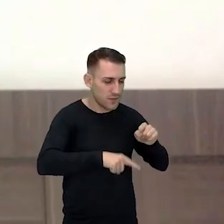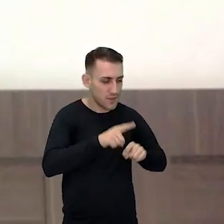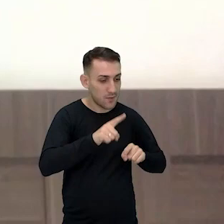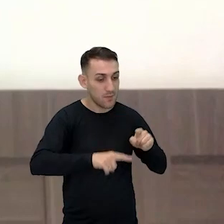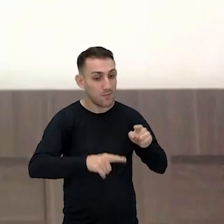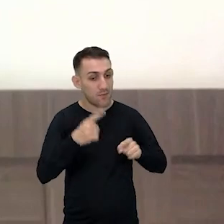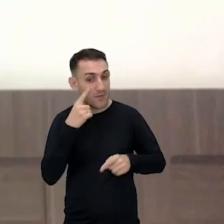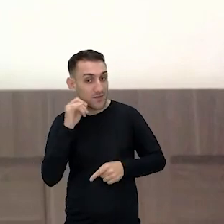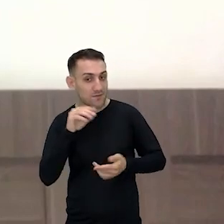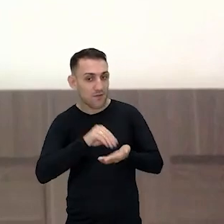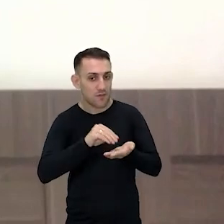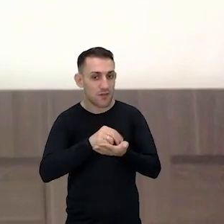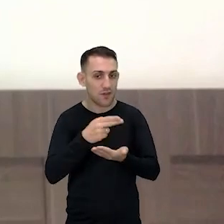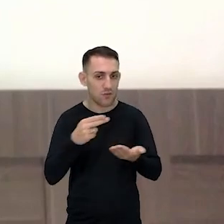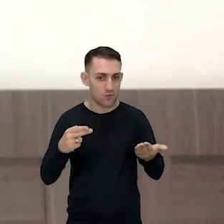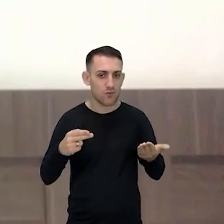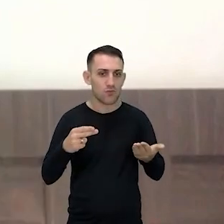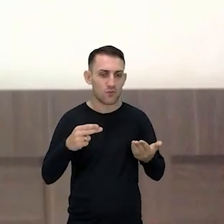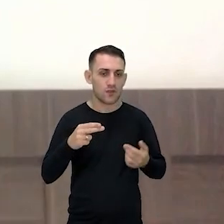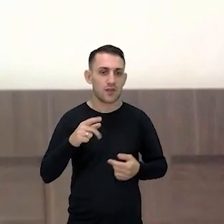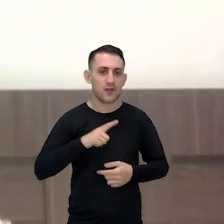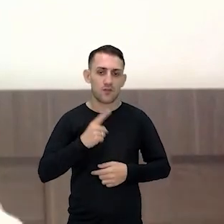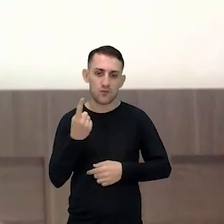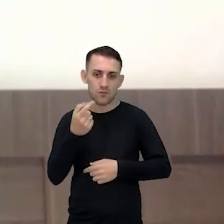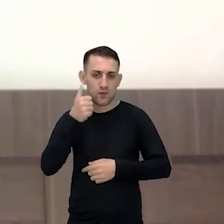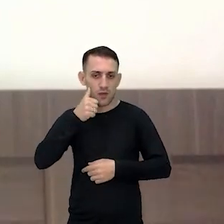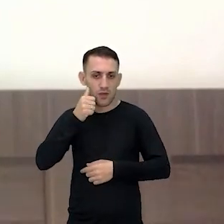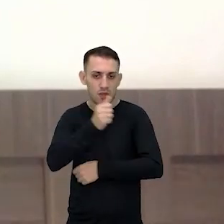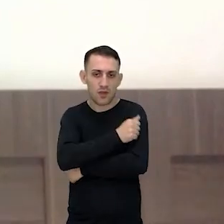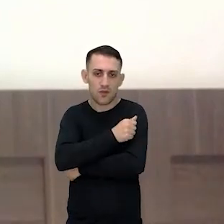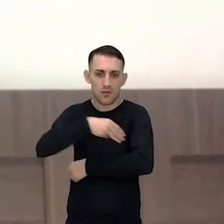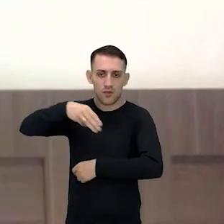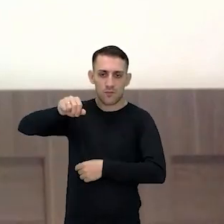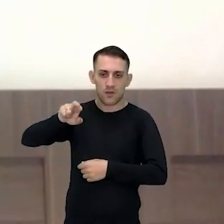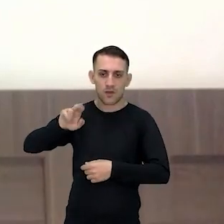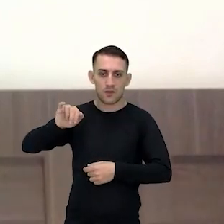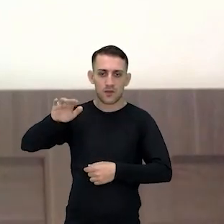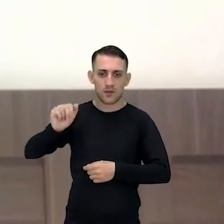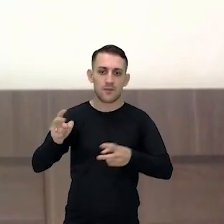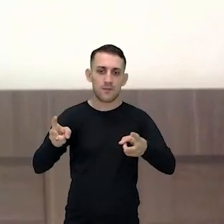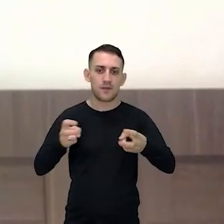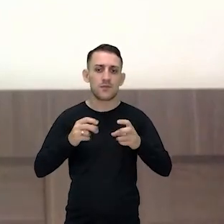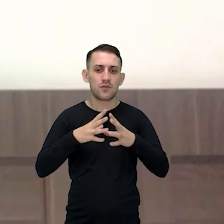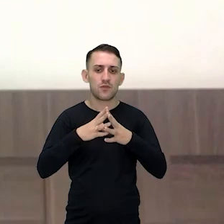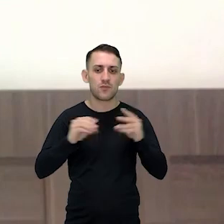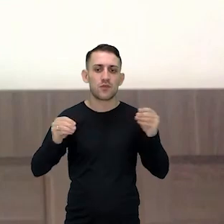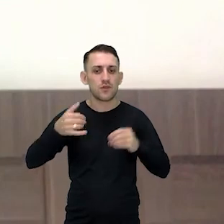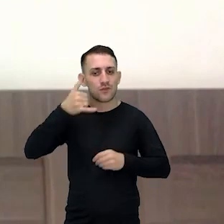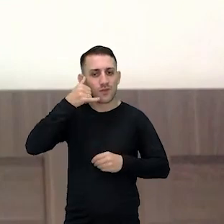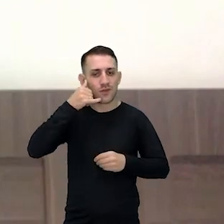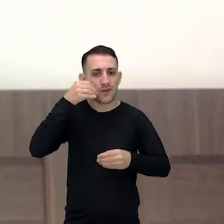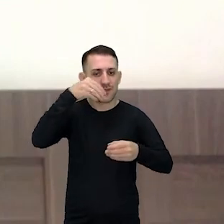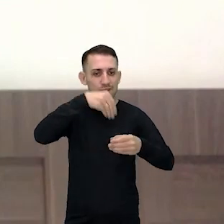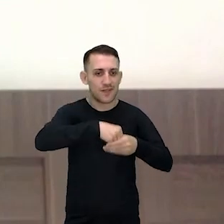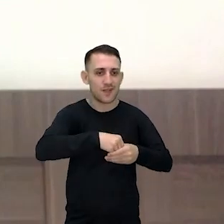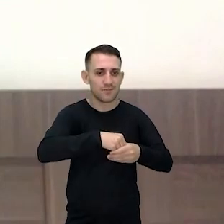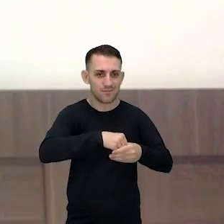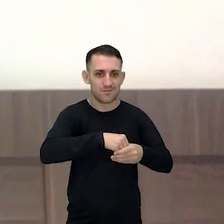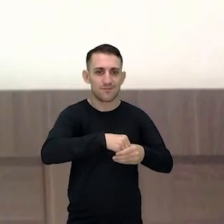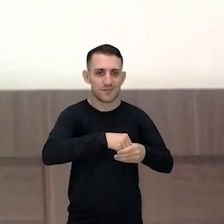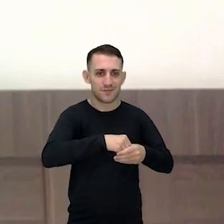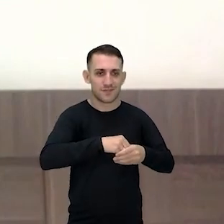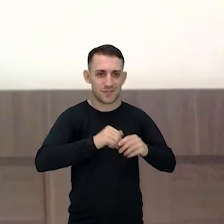para ver se faltava algo. E aí a estudante Mariana percebeu que havia sumido o celular da sua mochila.